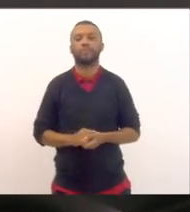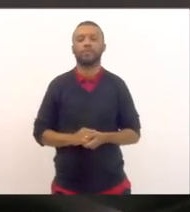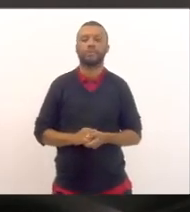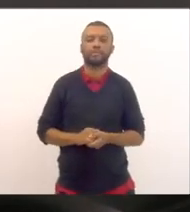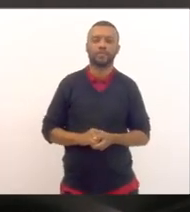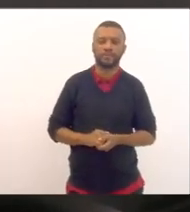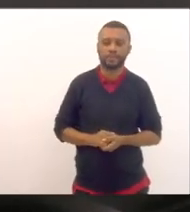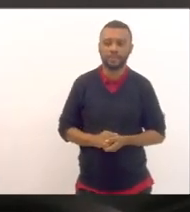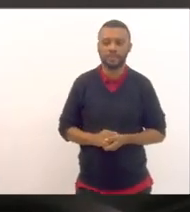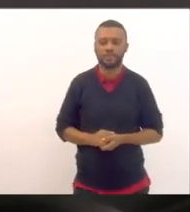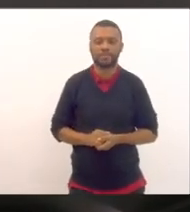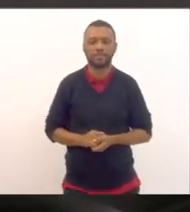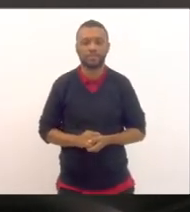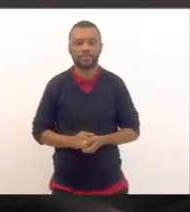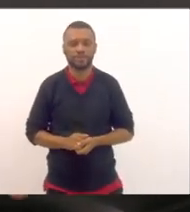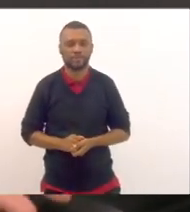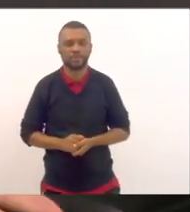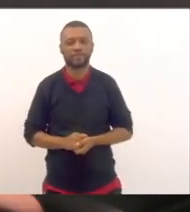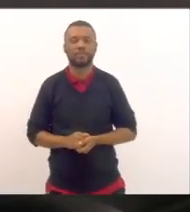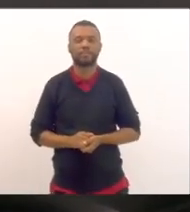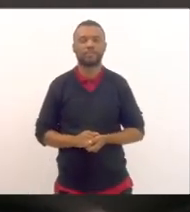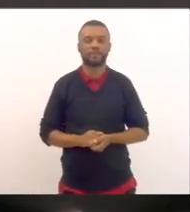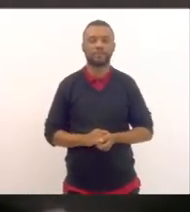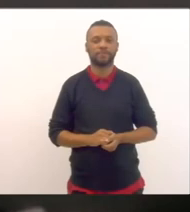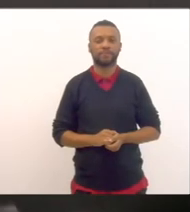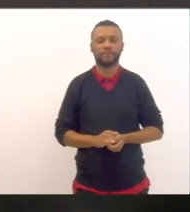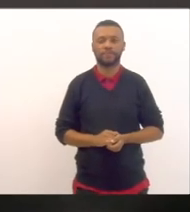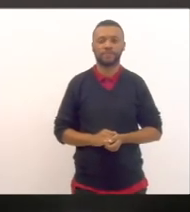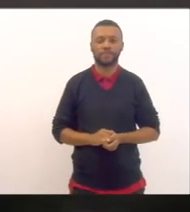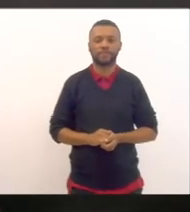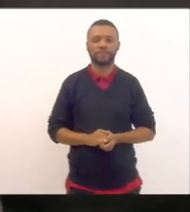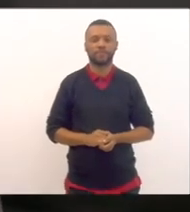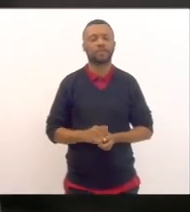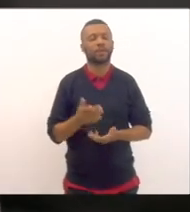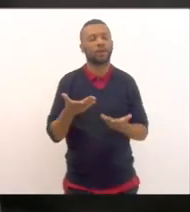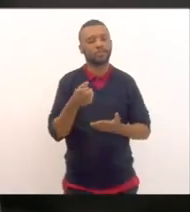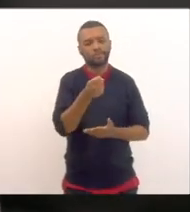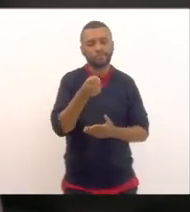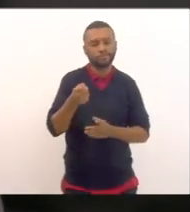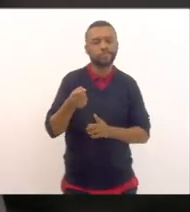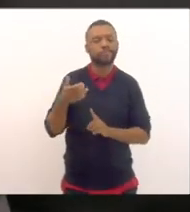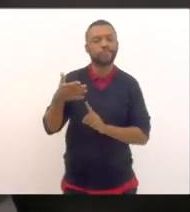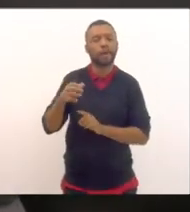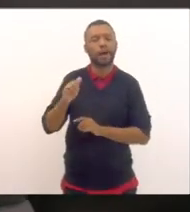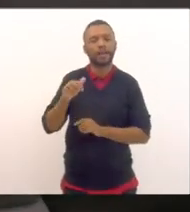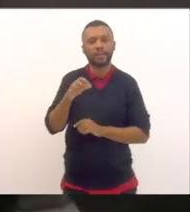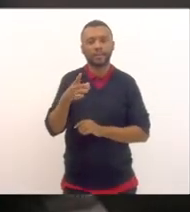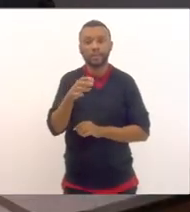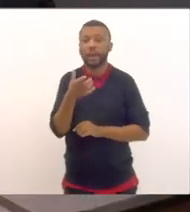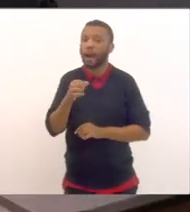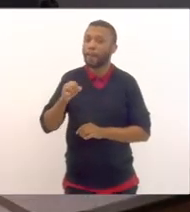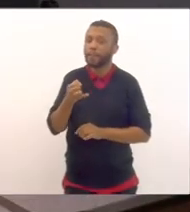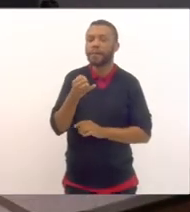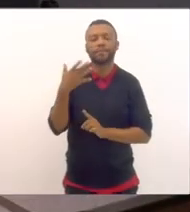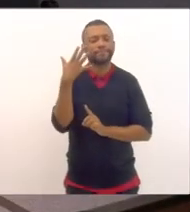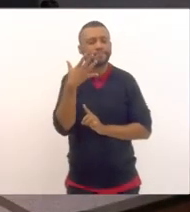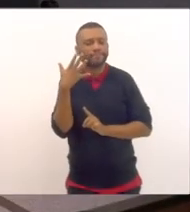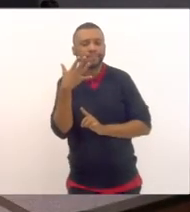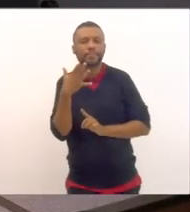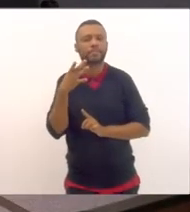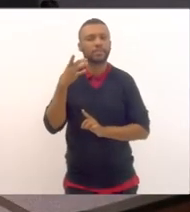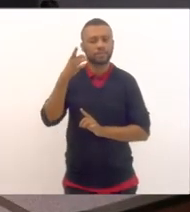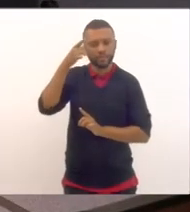não dá para ver é para fazer para acontecer eu vou passar a palavra para o Alexandre só queria até aproveitando a fabriqueta